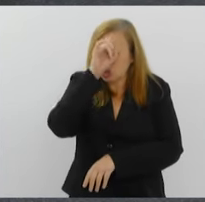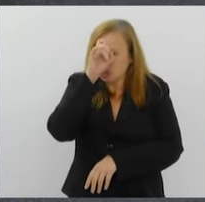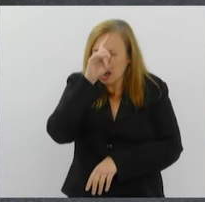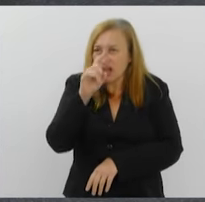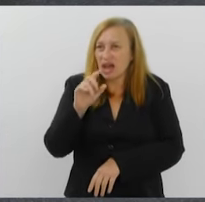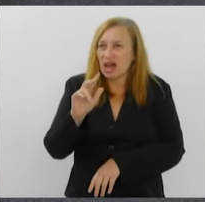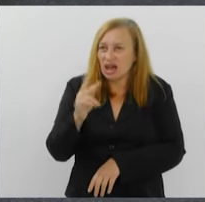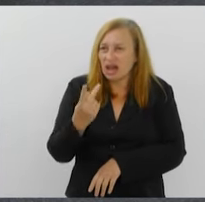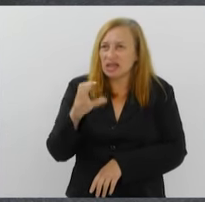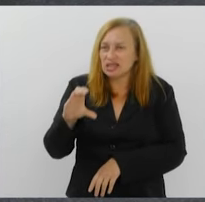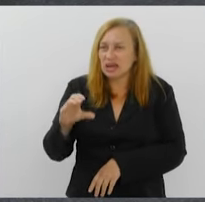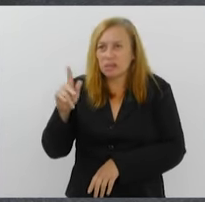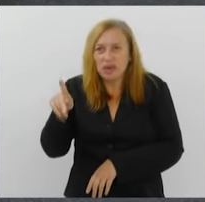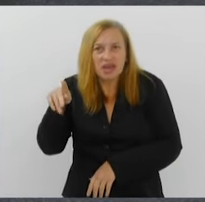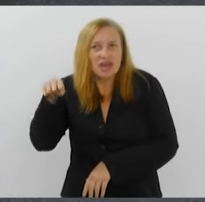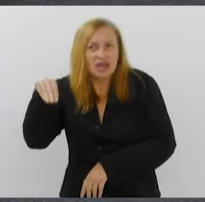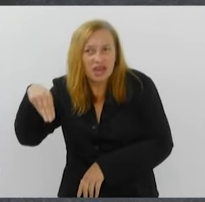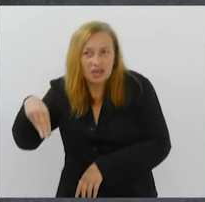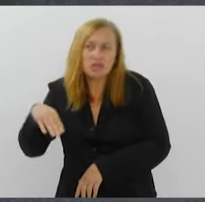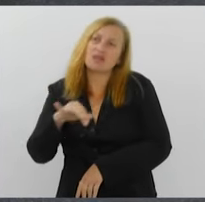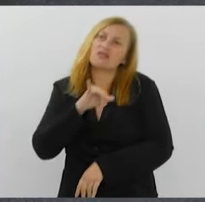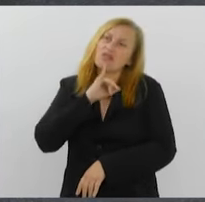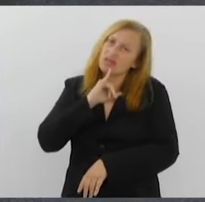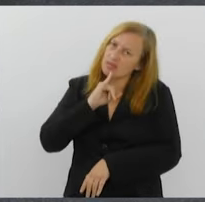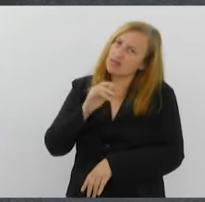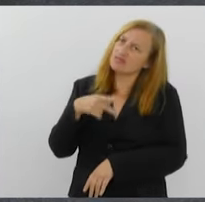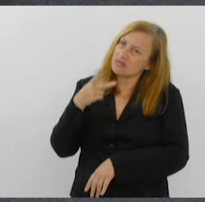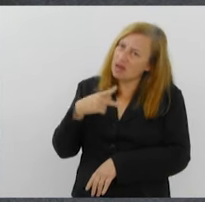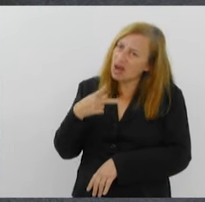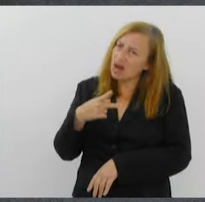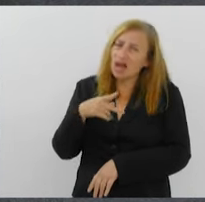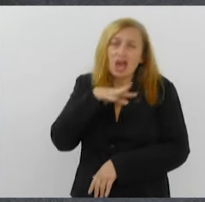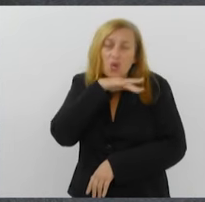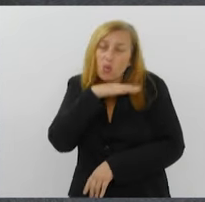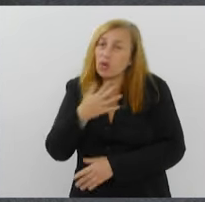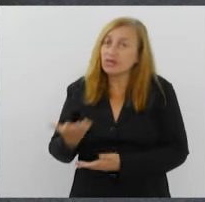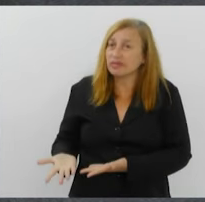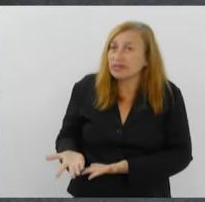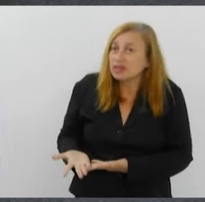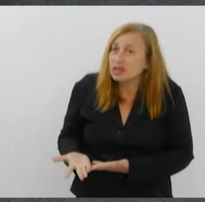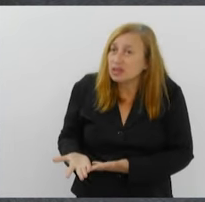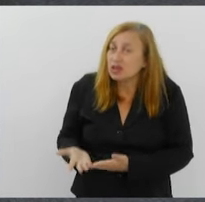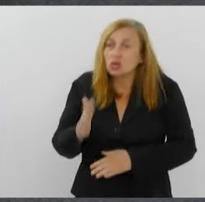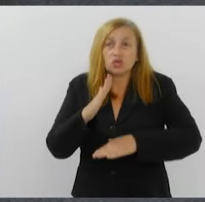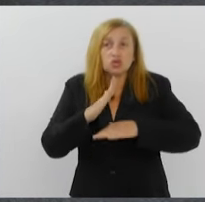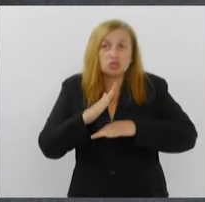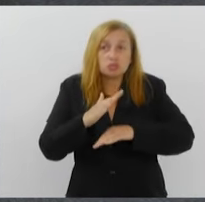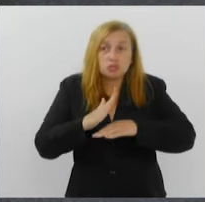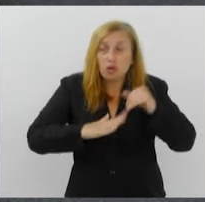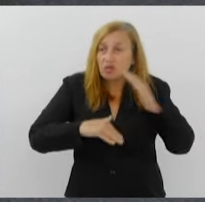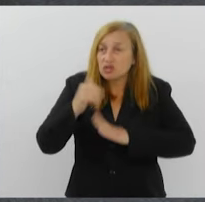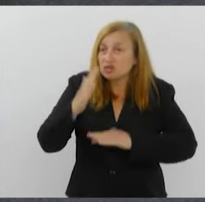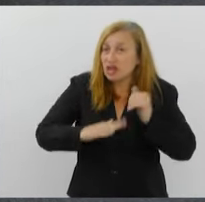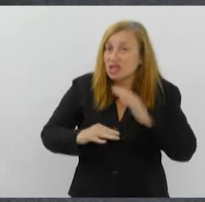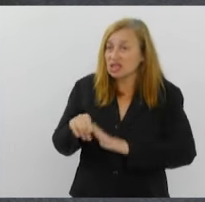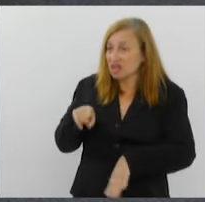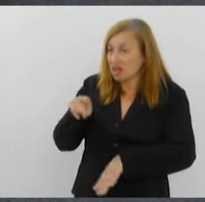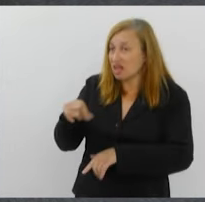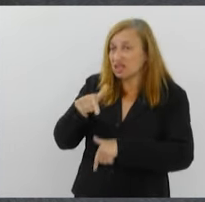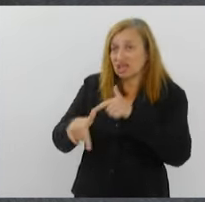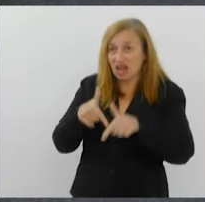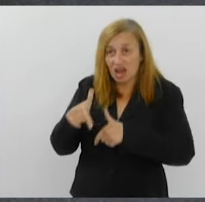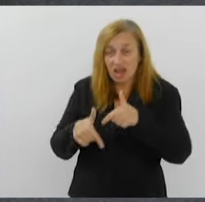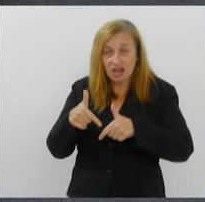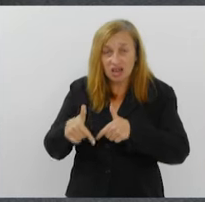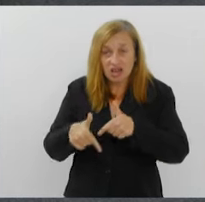HCPM. Infelizmente, eu tenho que falar, mas é sucateado. Os profissionais que ali trabalham doam